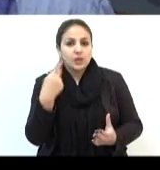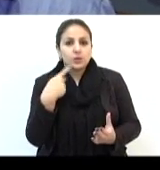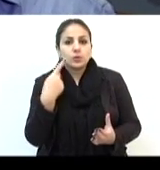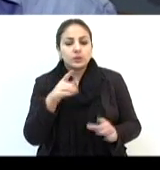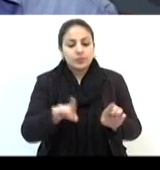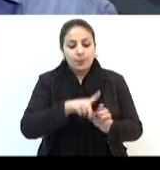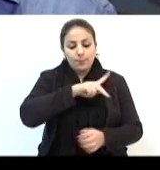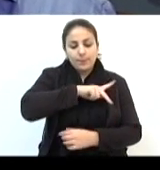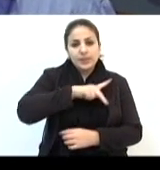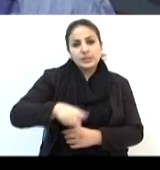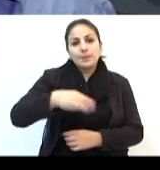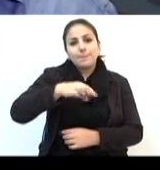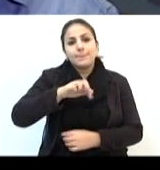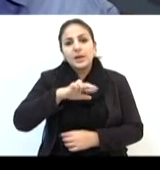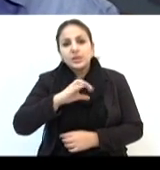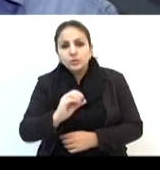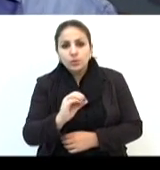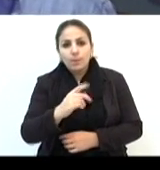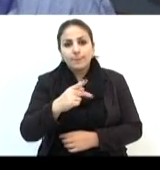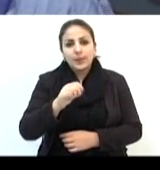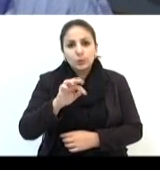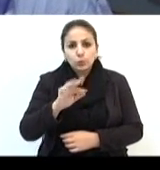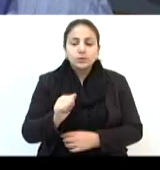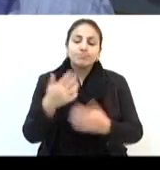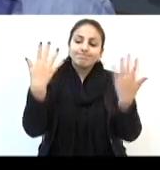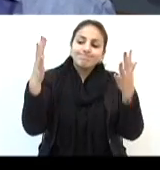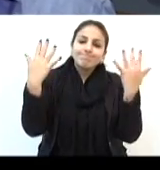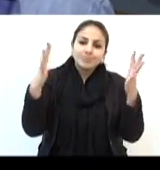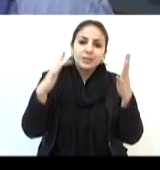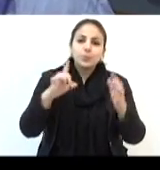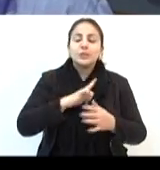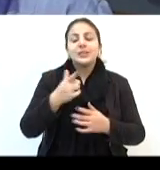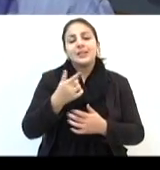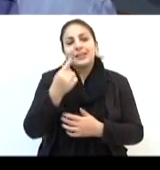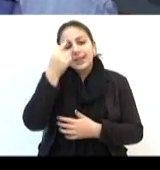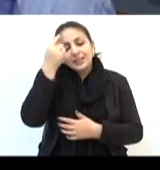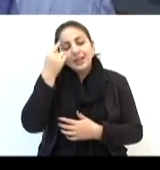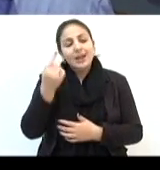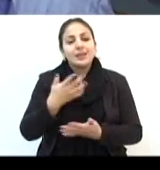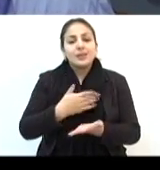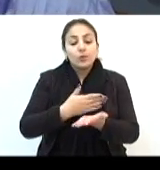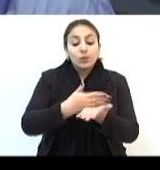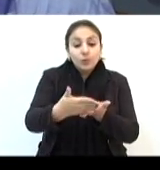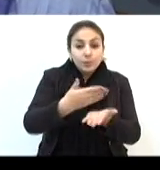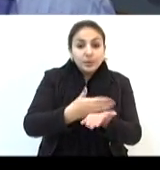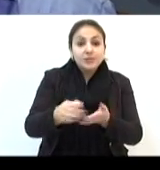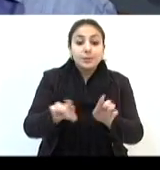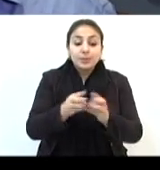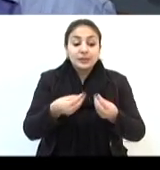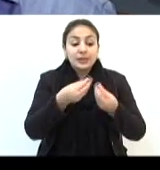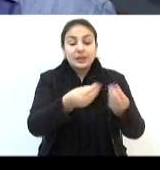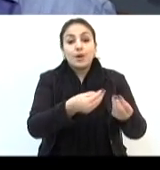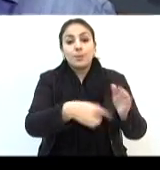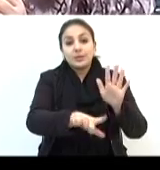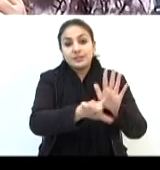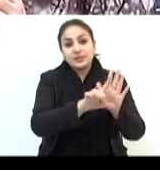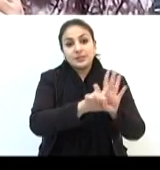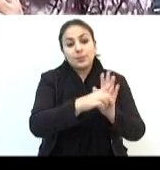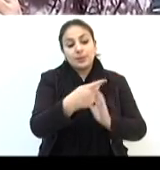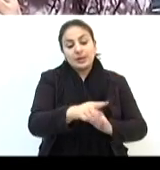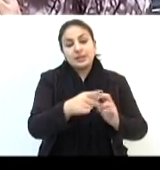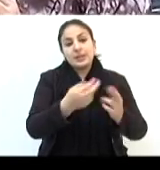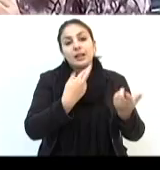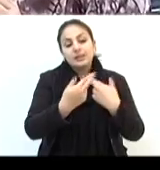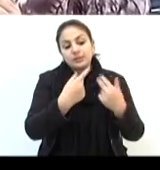vereador Márcio Patucci, está de parabéns por ter esse discernimento e, obviamente, encaminhar uma legislação dessa envergadura.